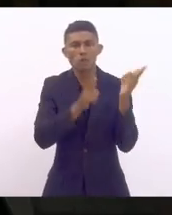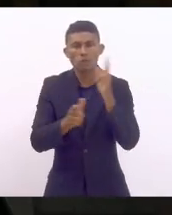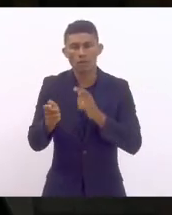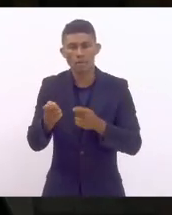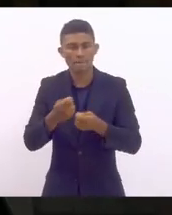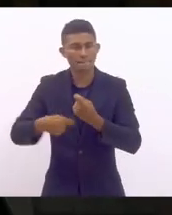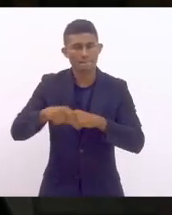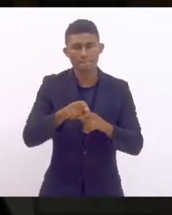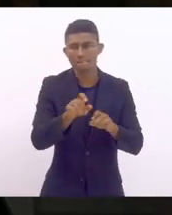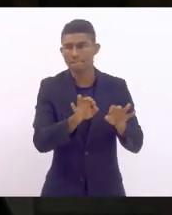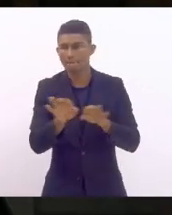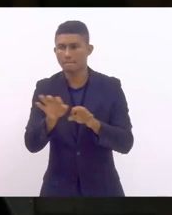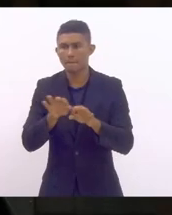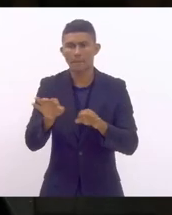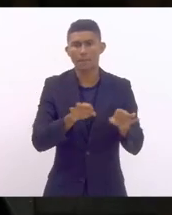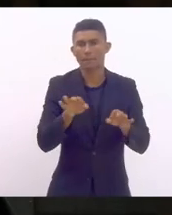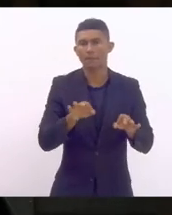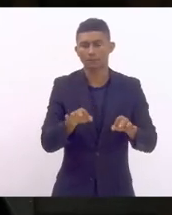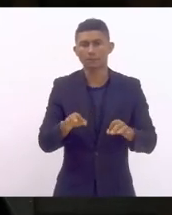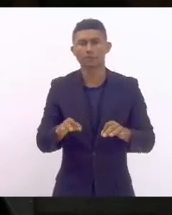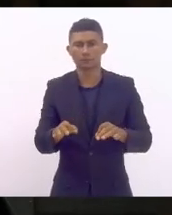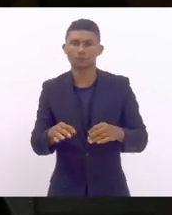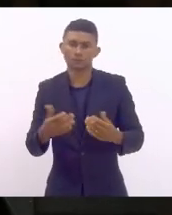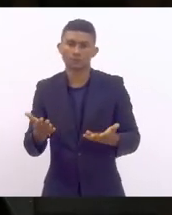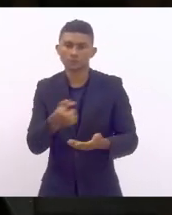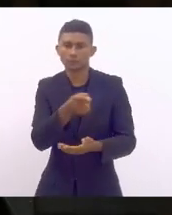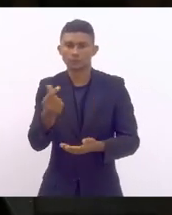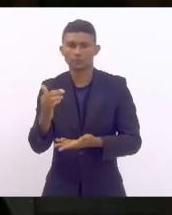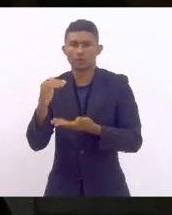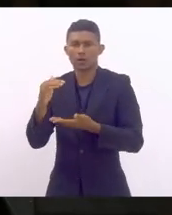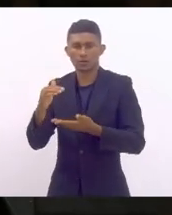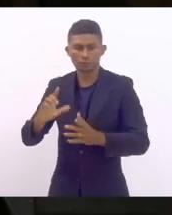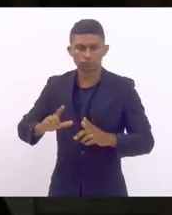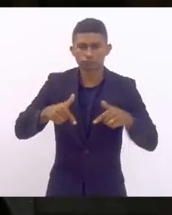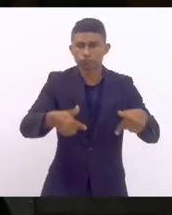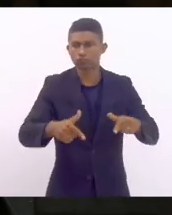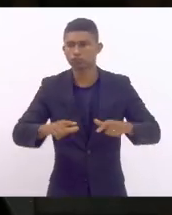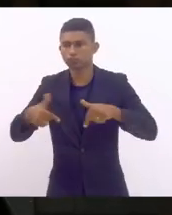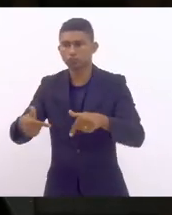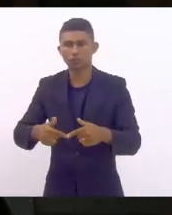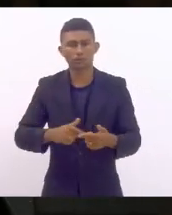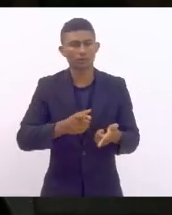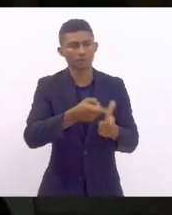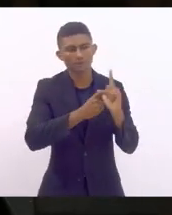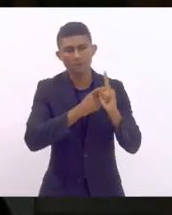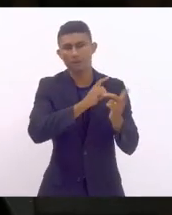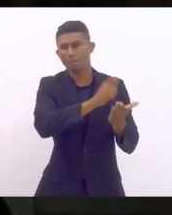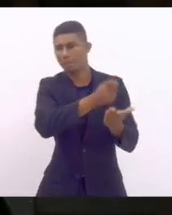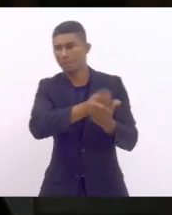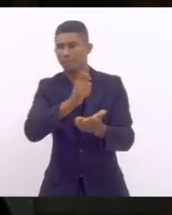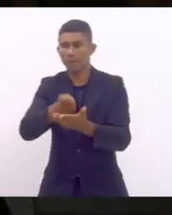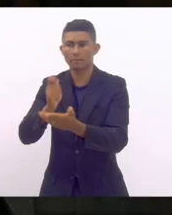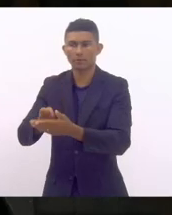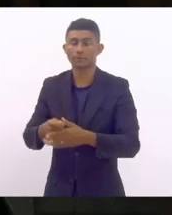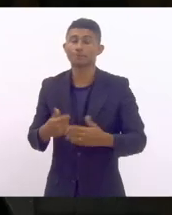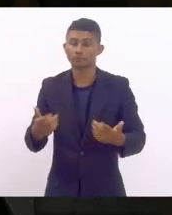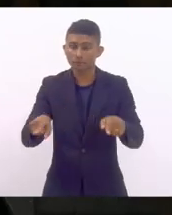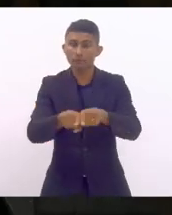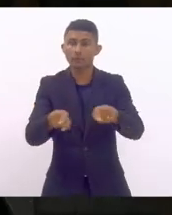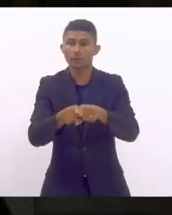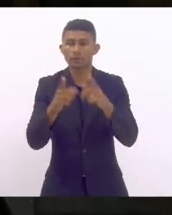planejar de sua cara em relação à execução do seu orçamento o pagamento de suas despesas dizer também